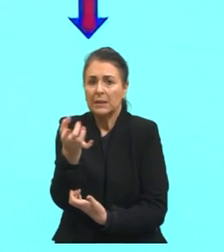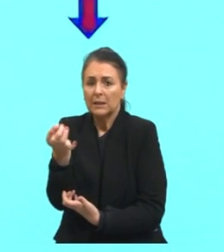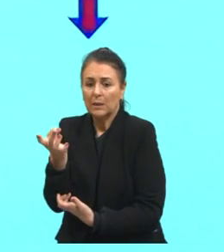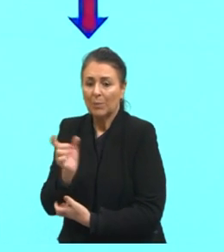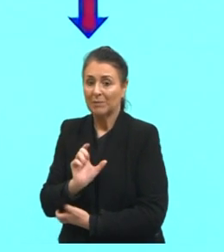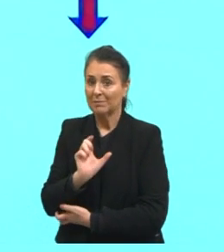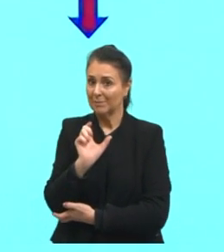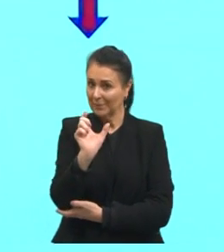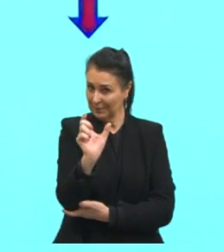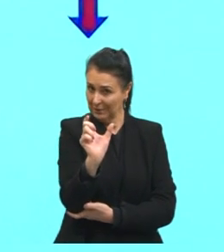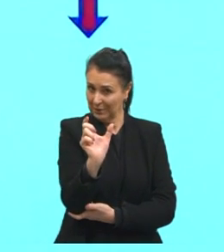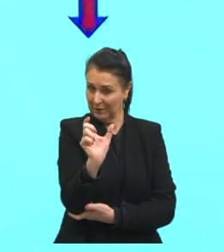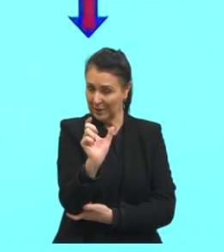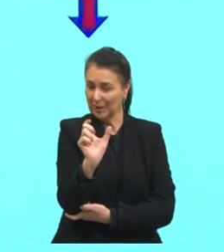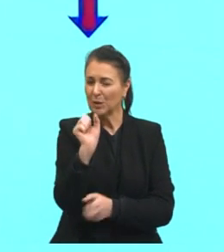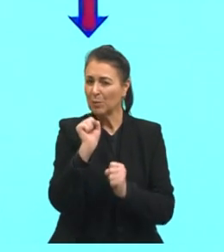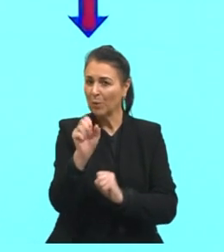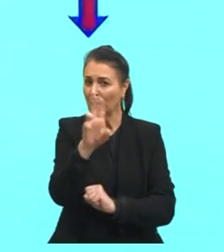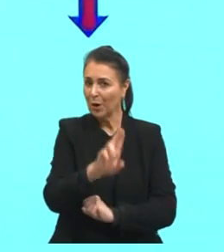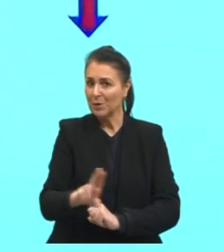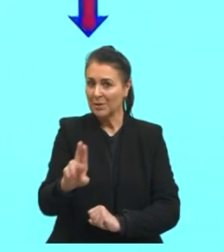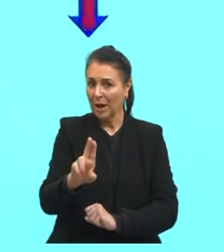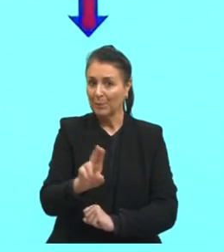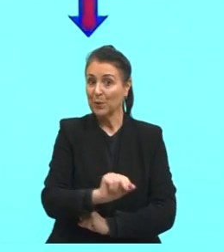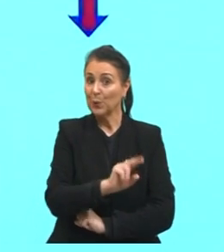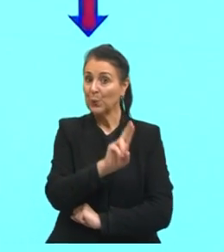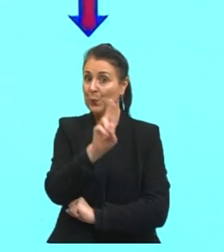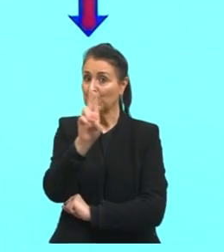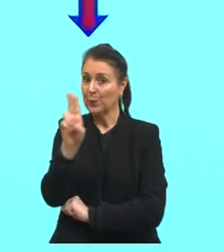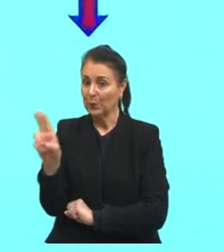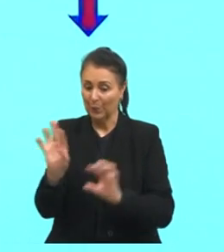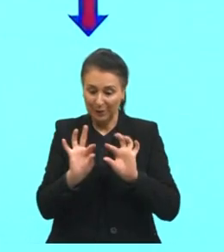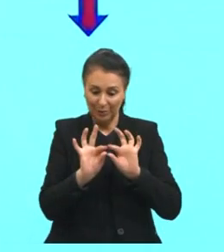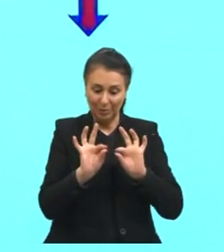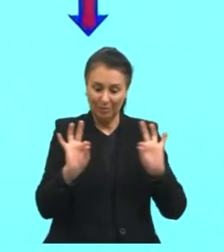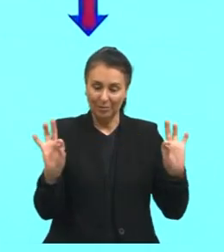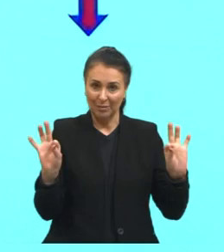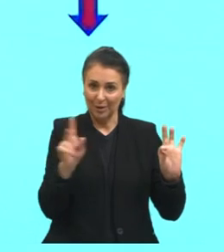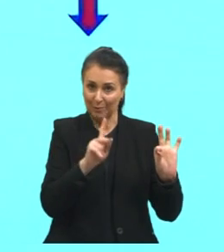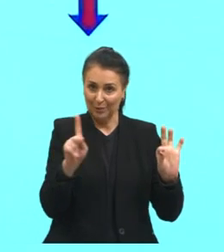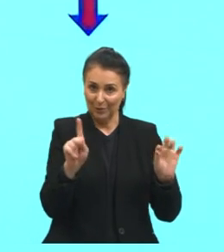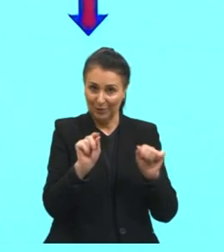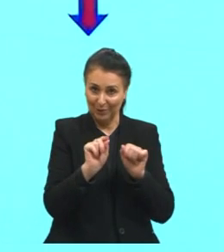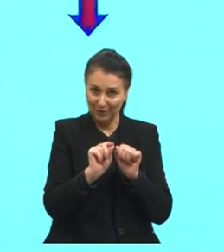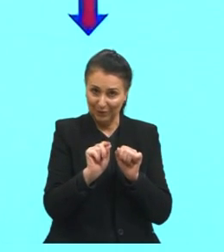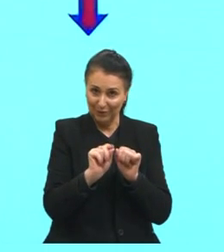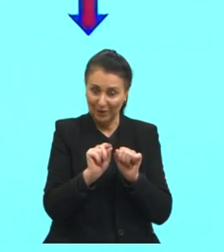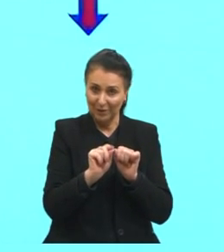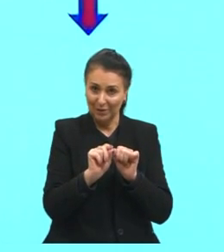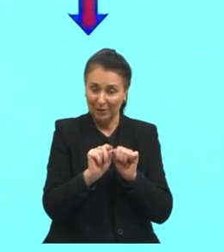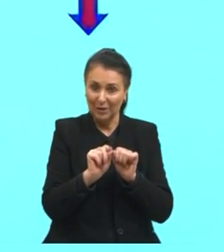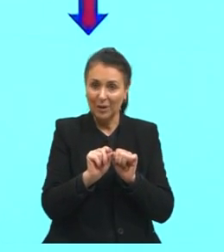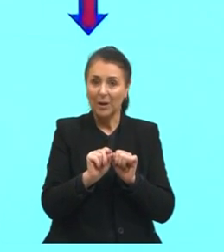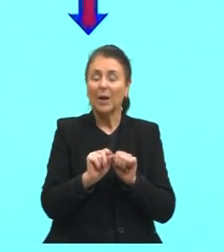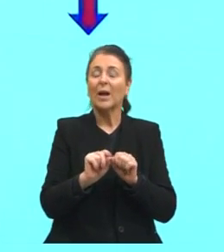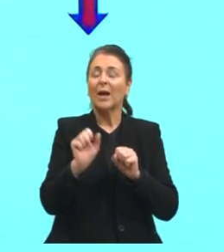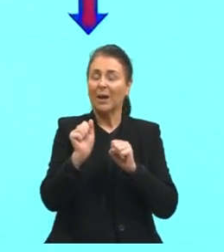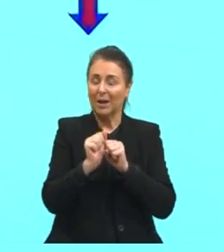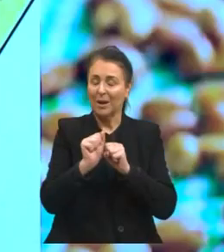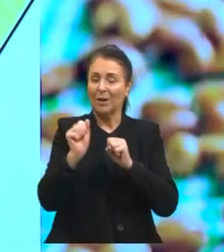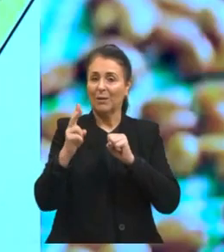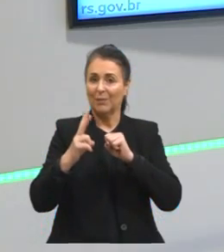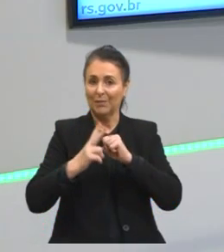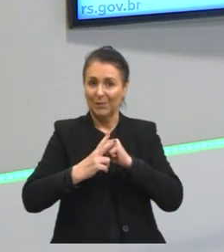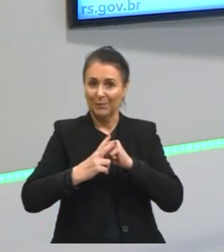palavras que a gente pode usar aqui para nomear essa linha de tempo podem servir como advérbios.